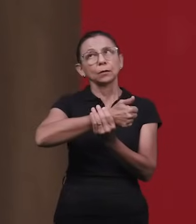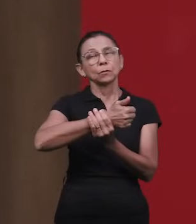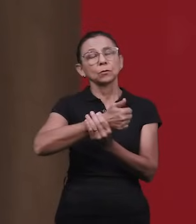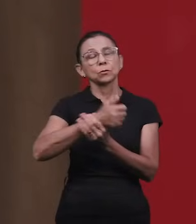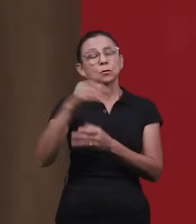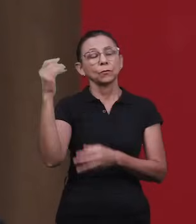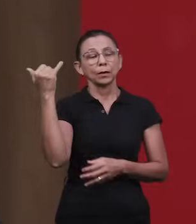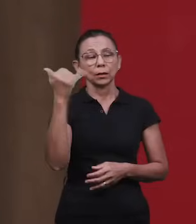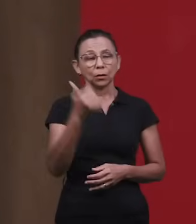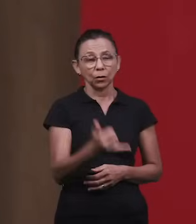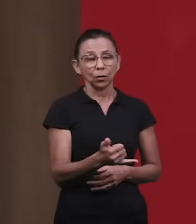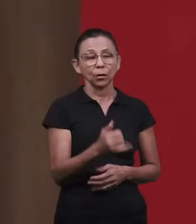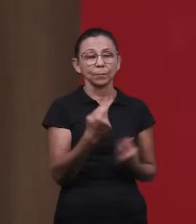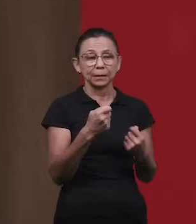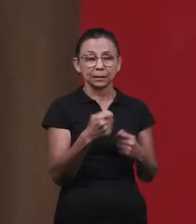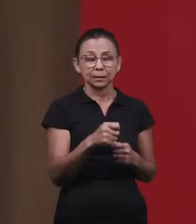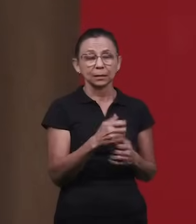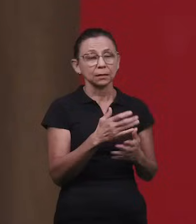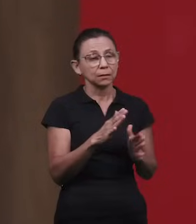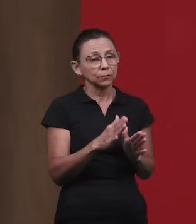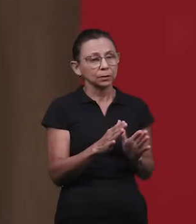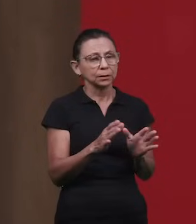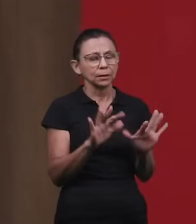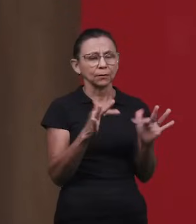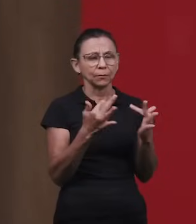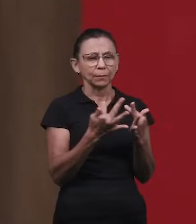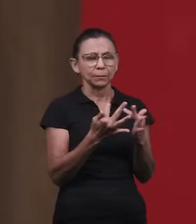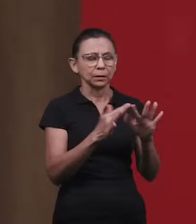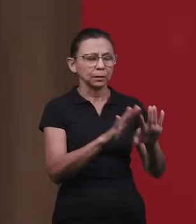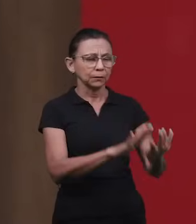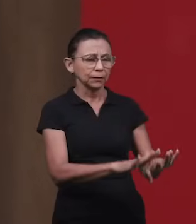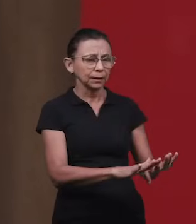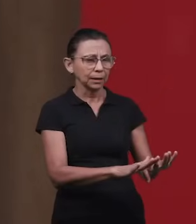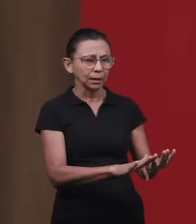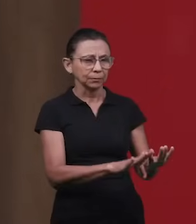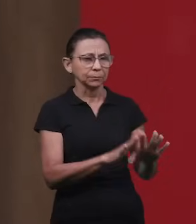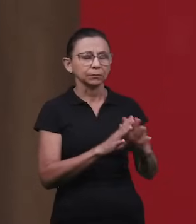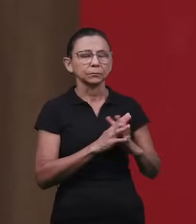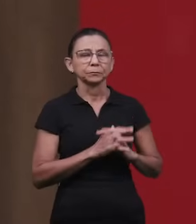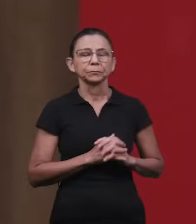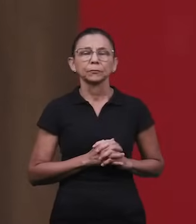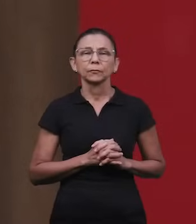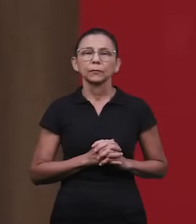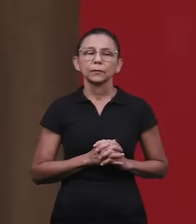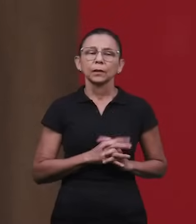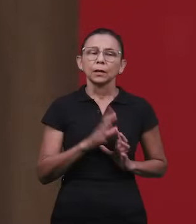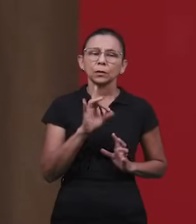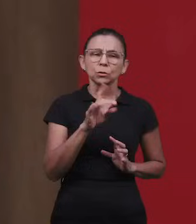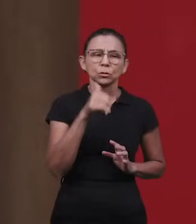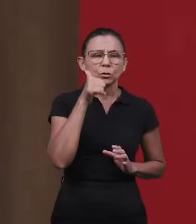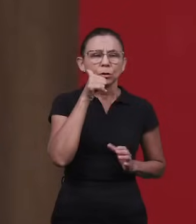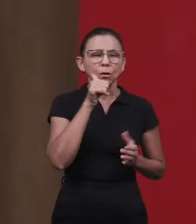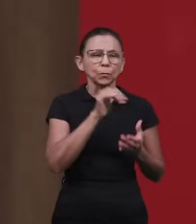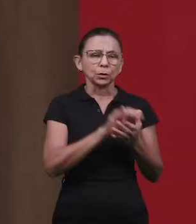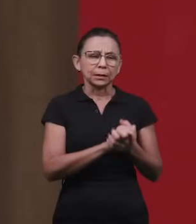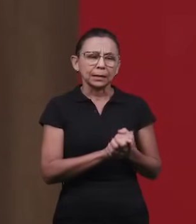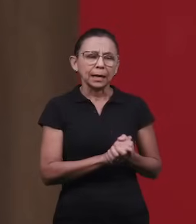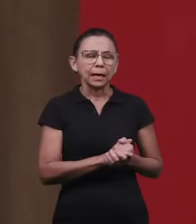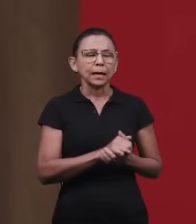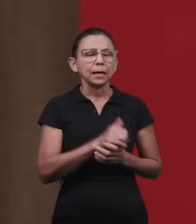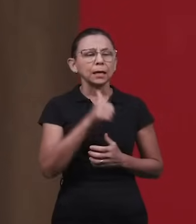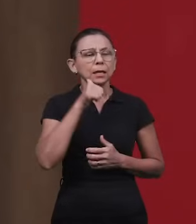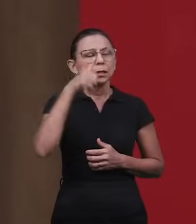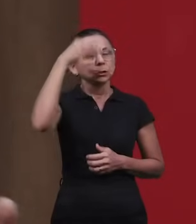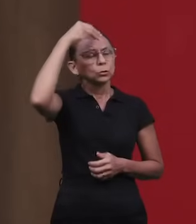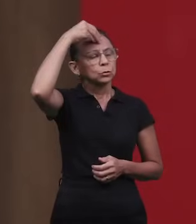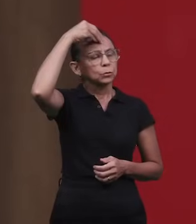ele falou, você vai deixar a tua parentela e você vai seguir. Então, foi ele, a esposa, foi o